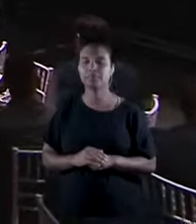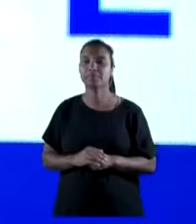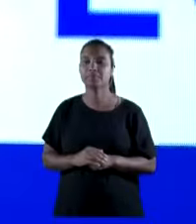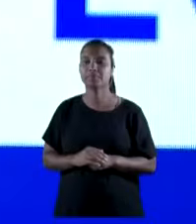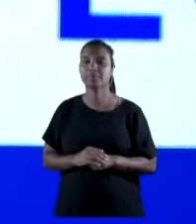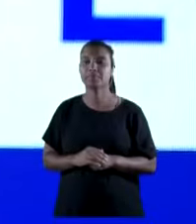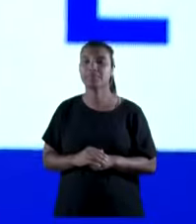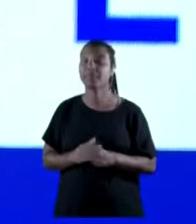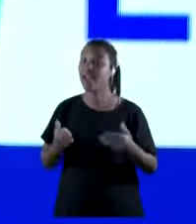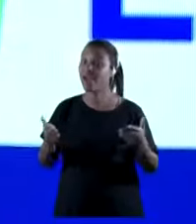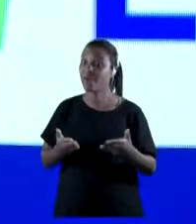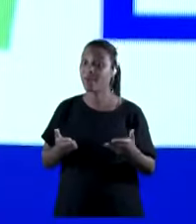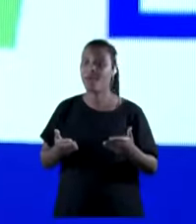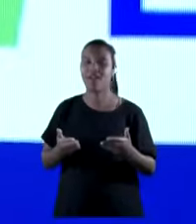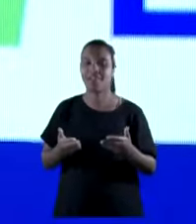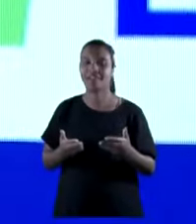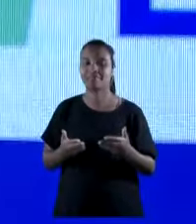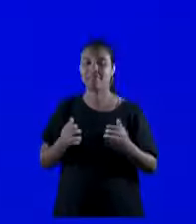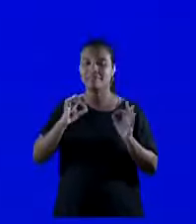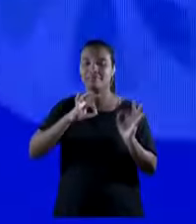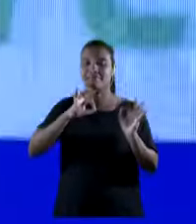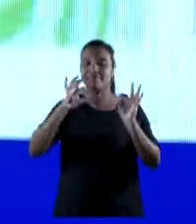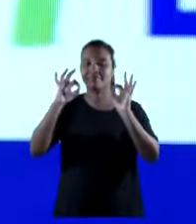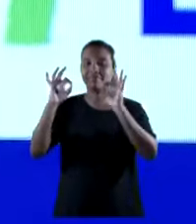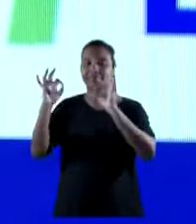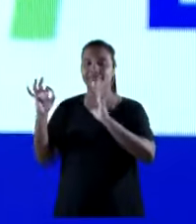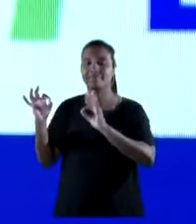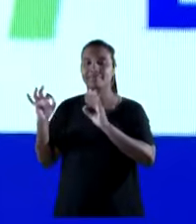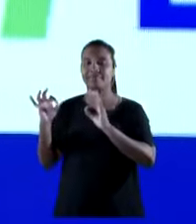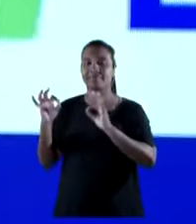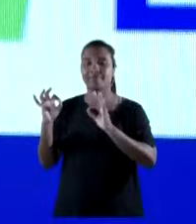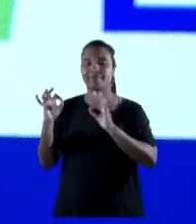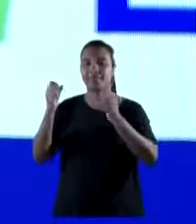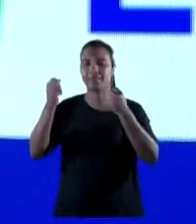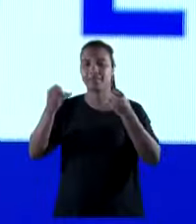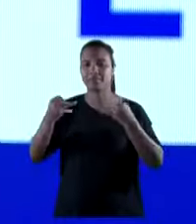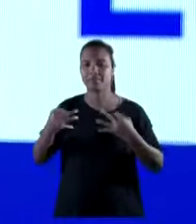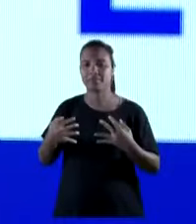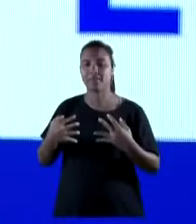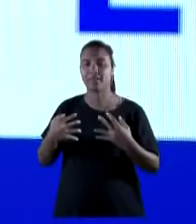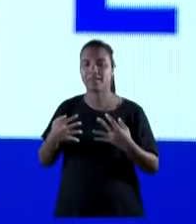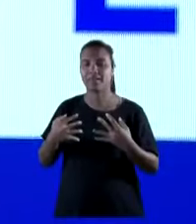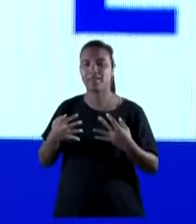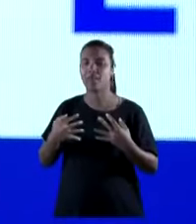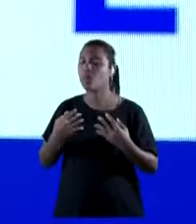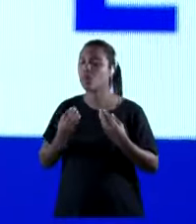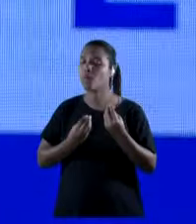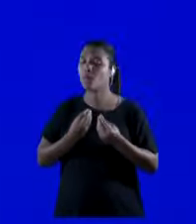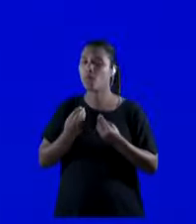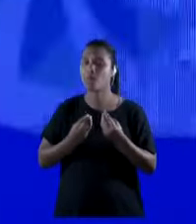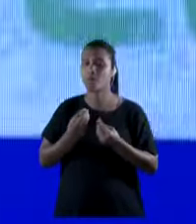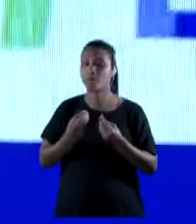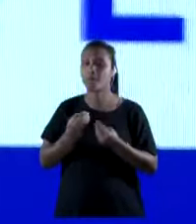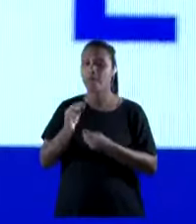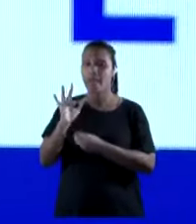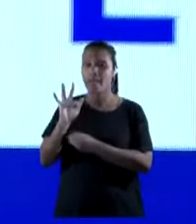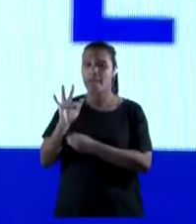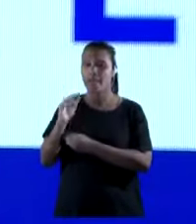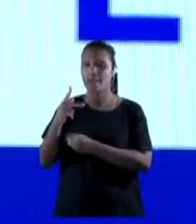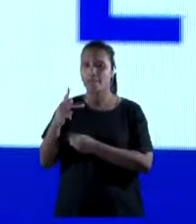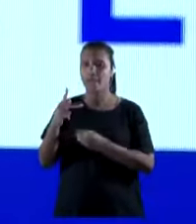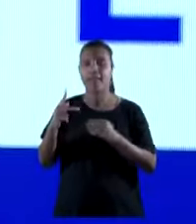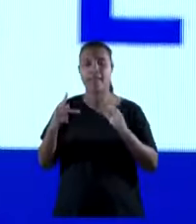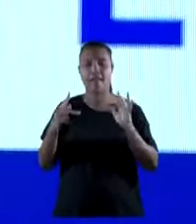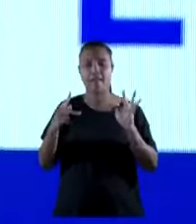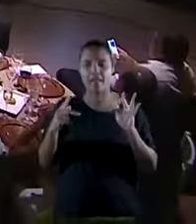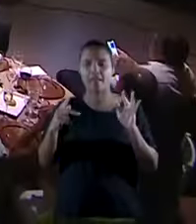E agora, olho na tela para a gente ver um pouco dos conteúdos especiais que a FPFTV produziu